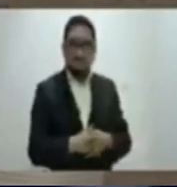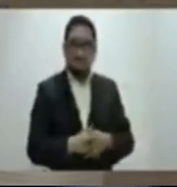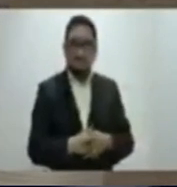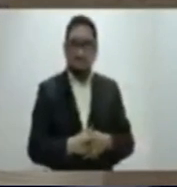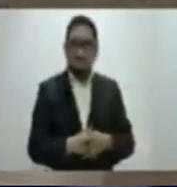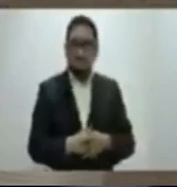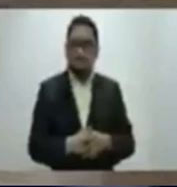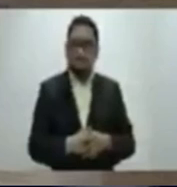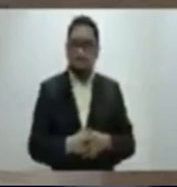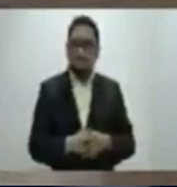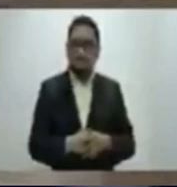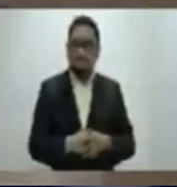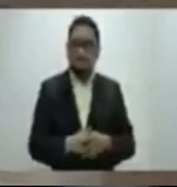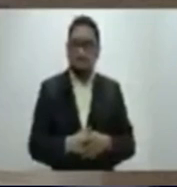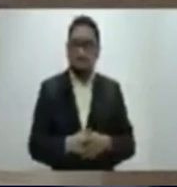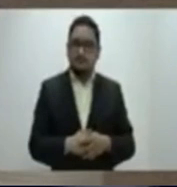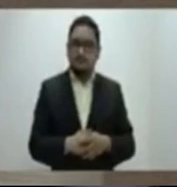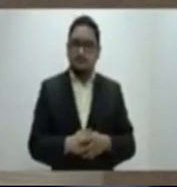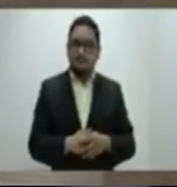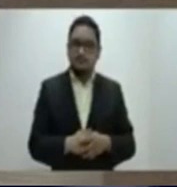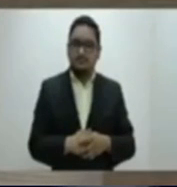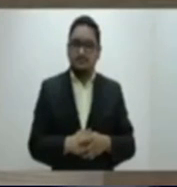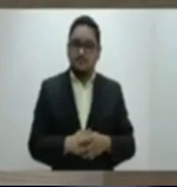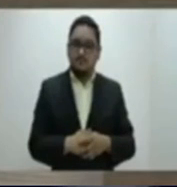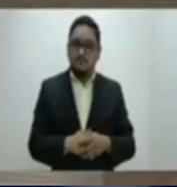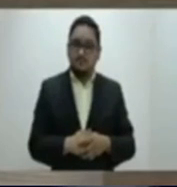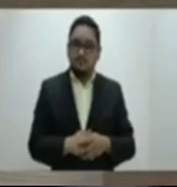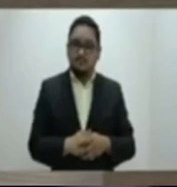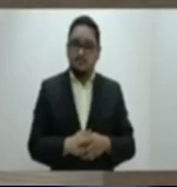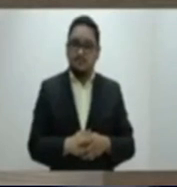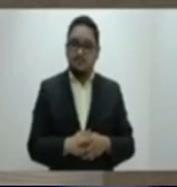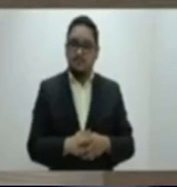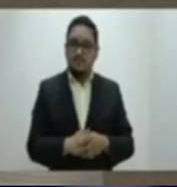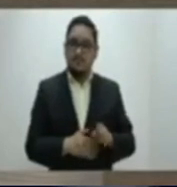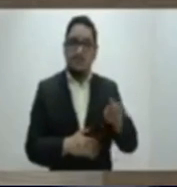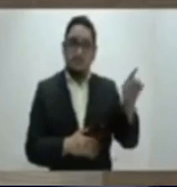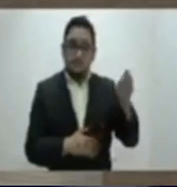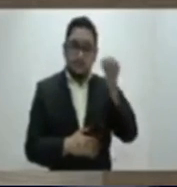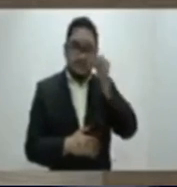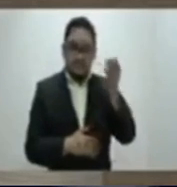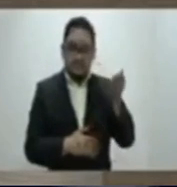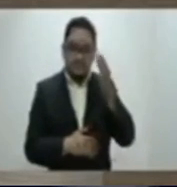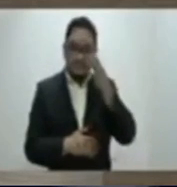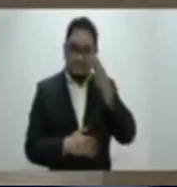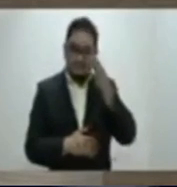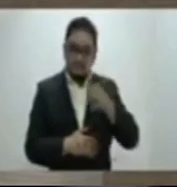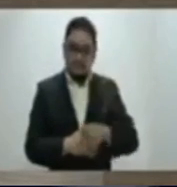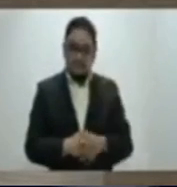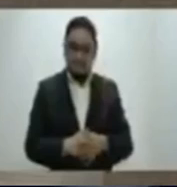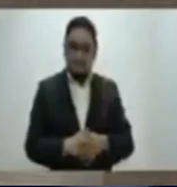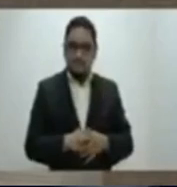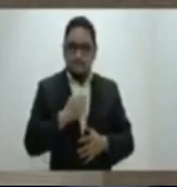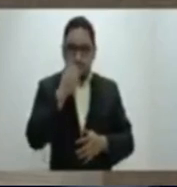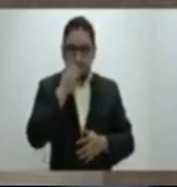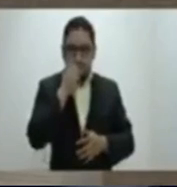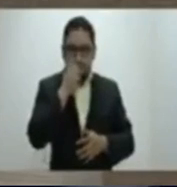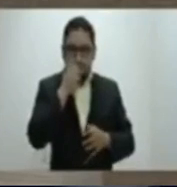Só segura um pouco essa imagem, por gentileza. Ali atrás, se vocês observarem, existe o